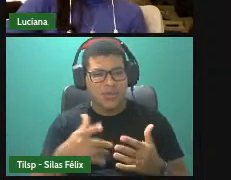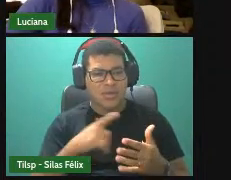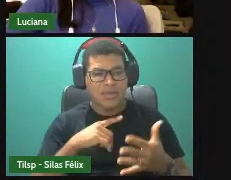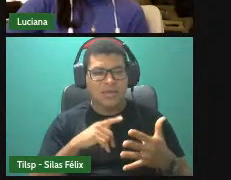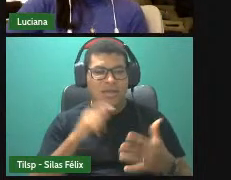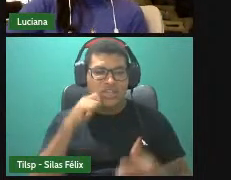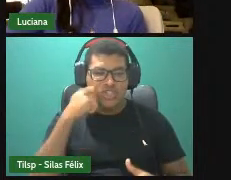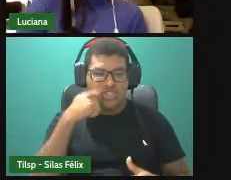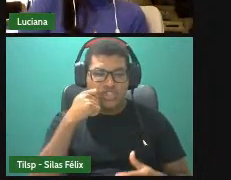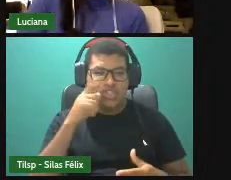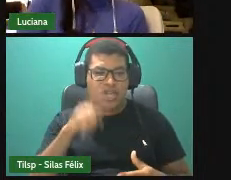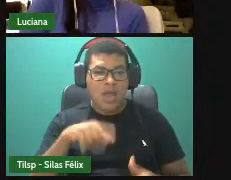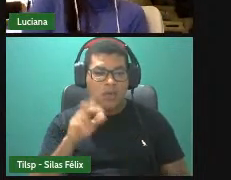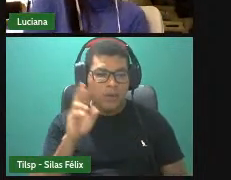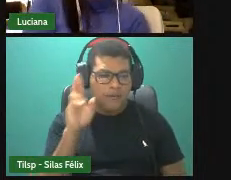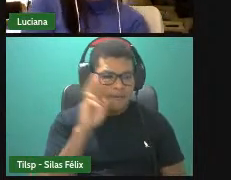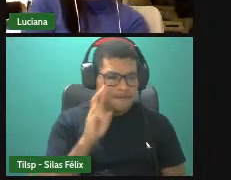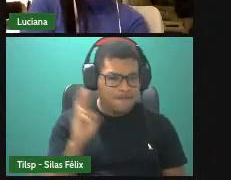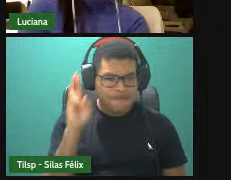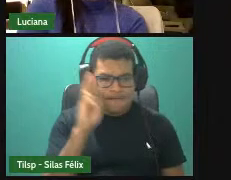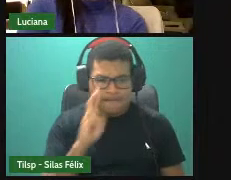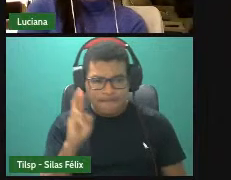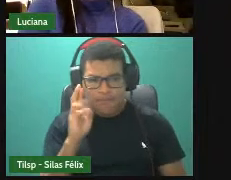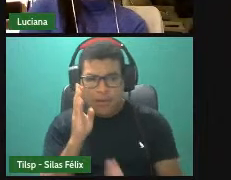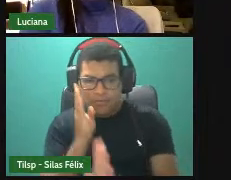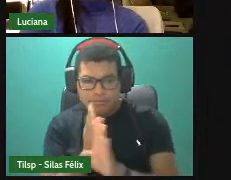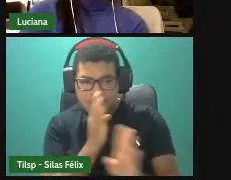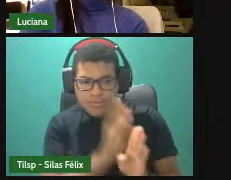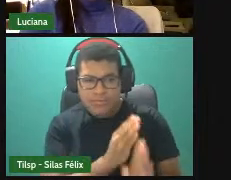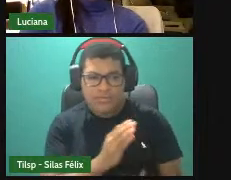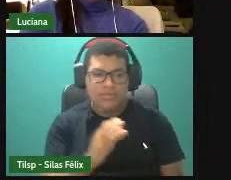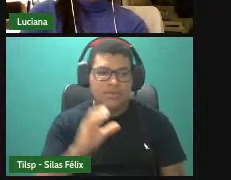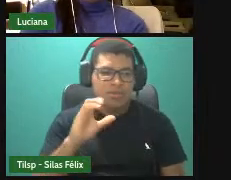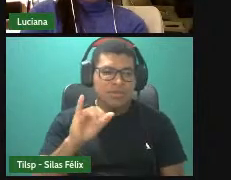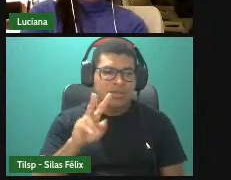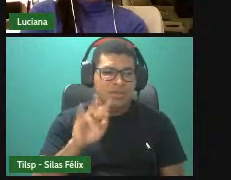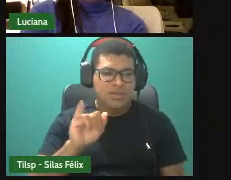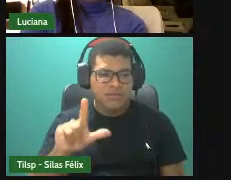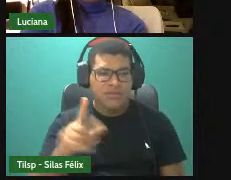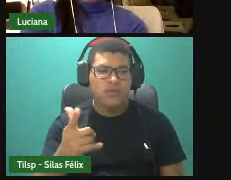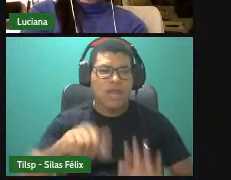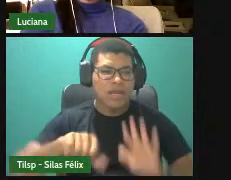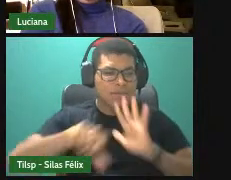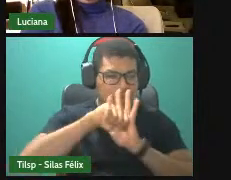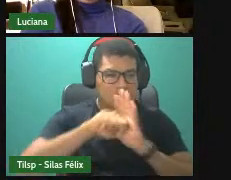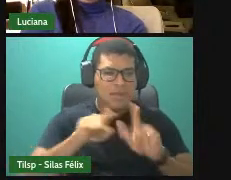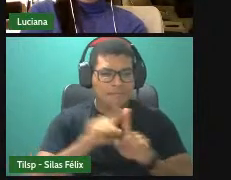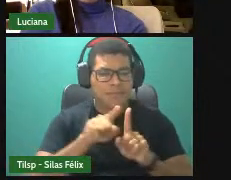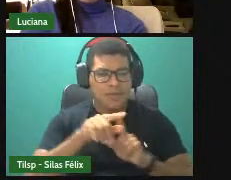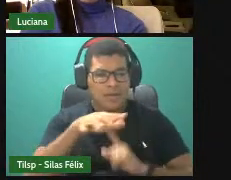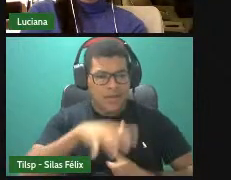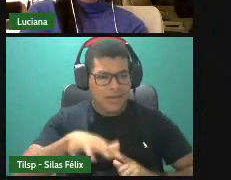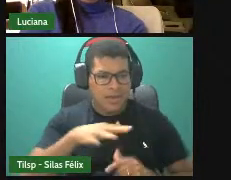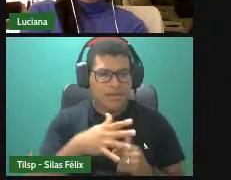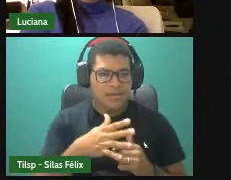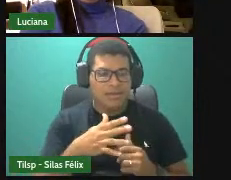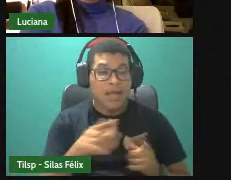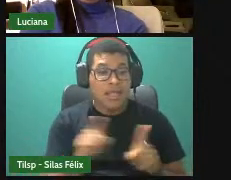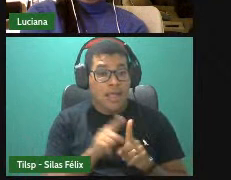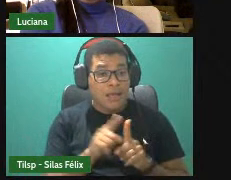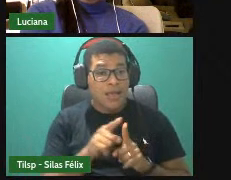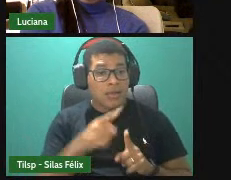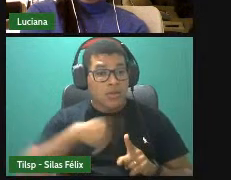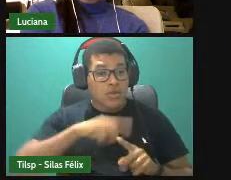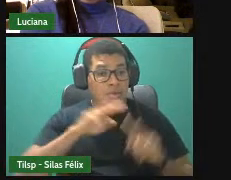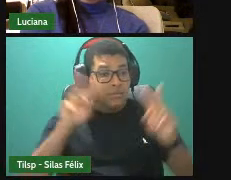da identificação, da civil, da criminal, mas a gente pode ressaltar também, né,